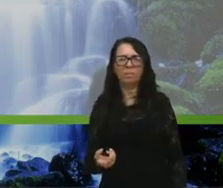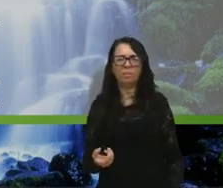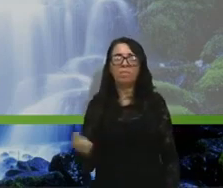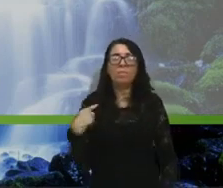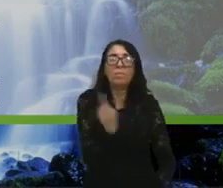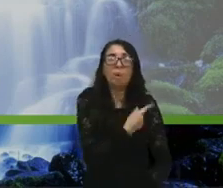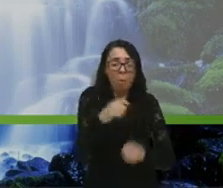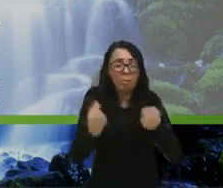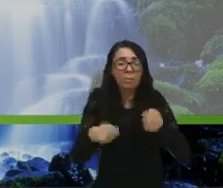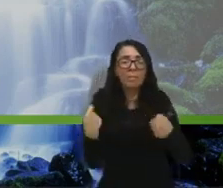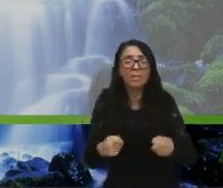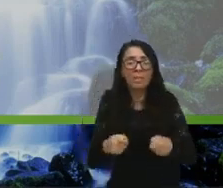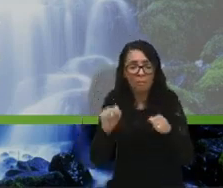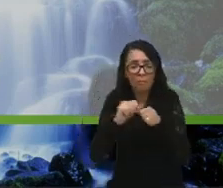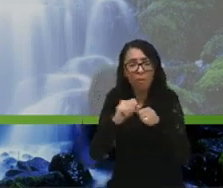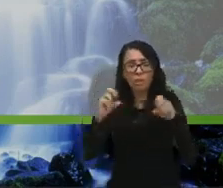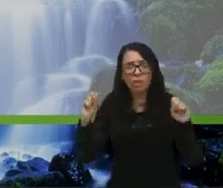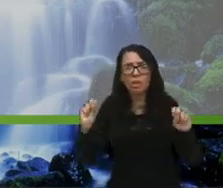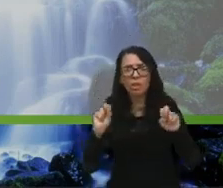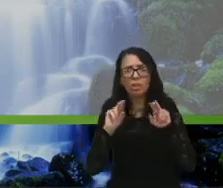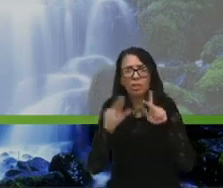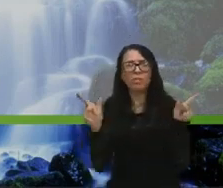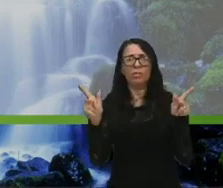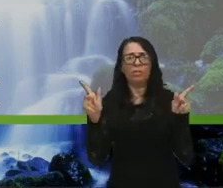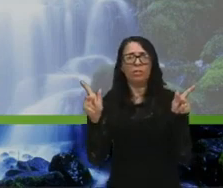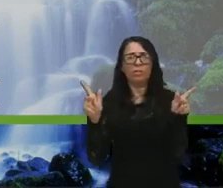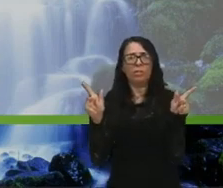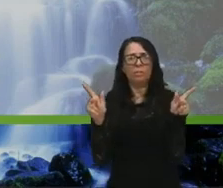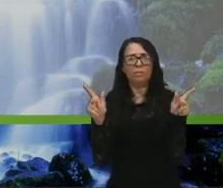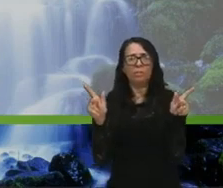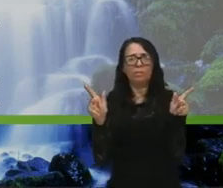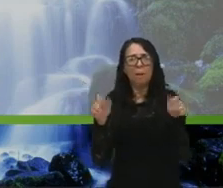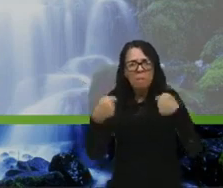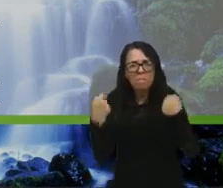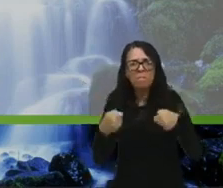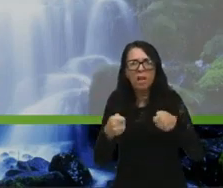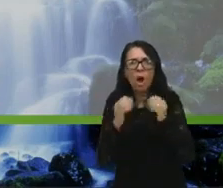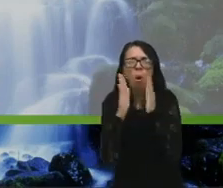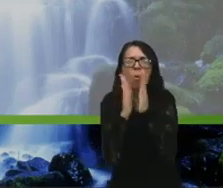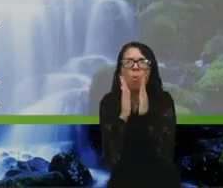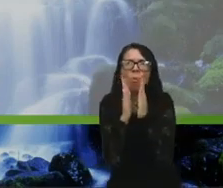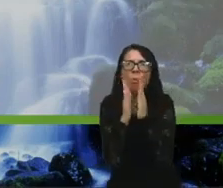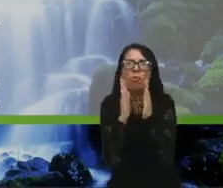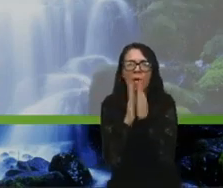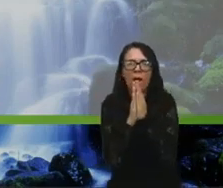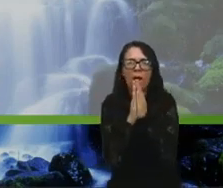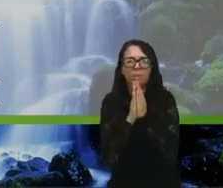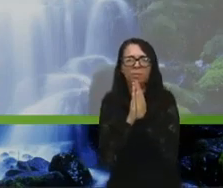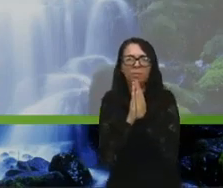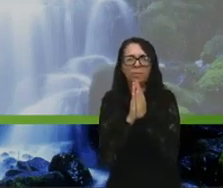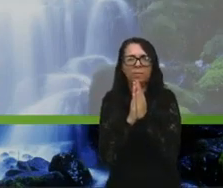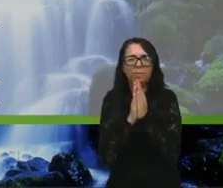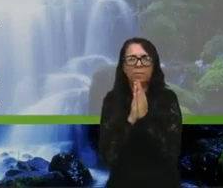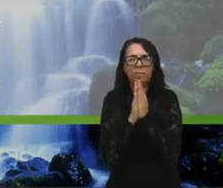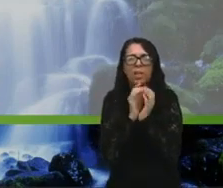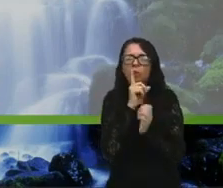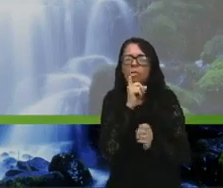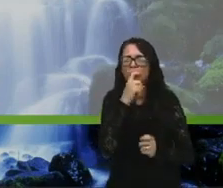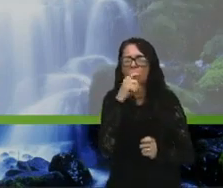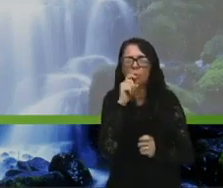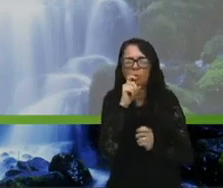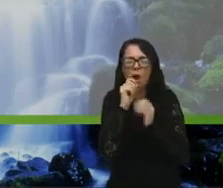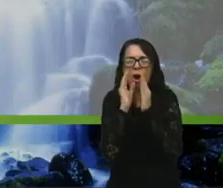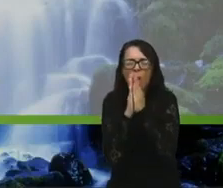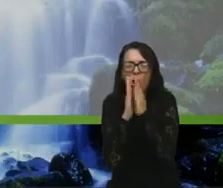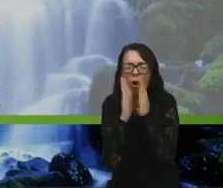pessoa egoísta, para você se tornar uma pessoa que ama o reino de Deus, que você vai conseguir contribuir, que você vai conseguir investir no reino de